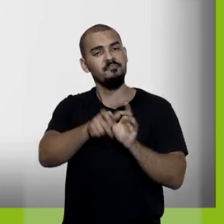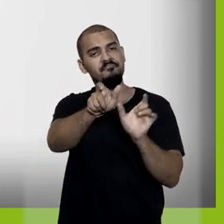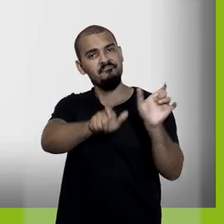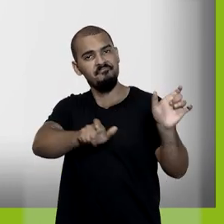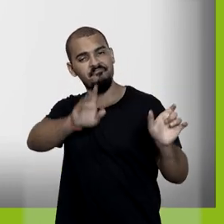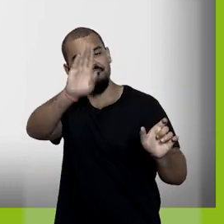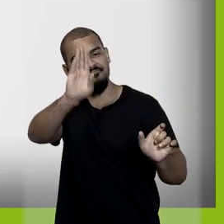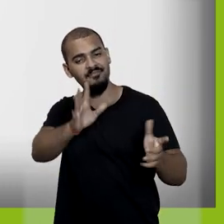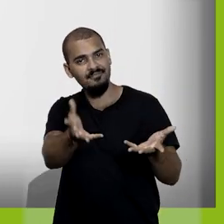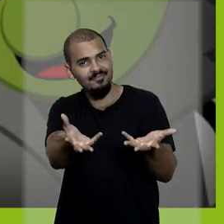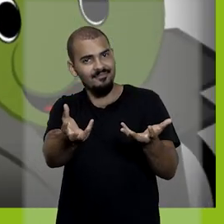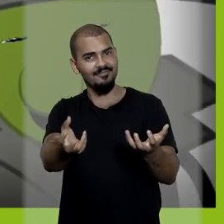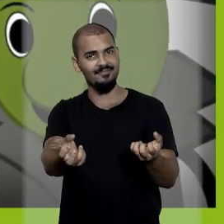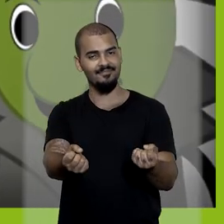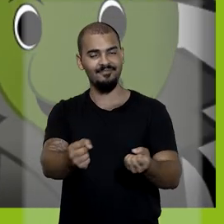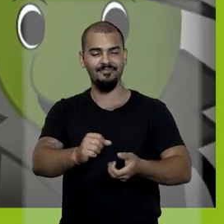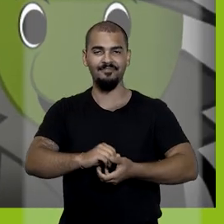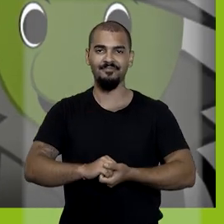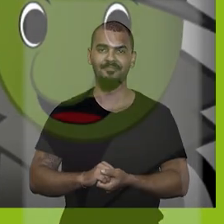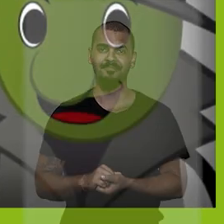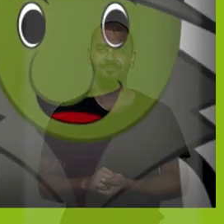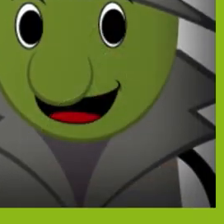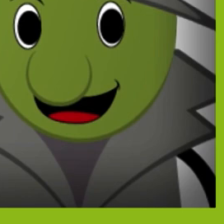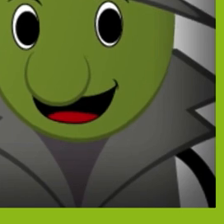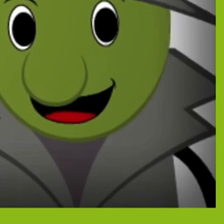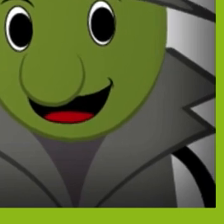oferecida aos brasileiros.